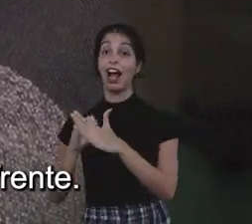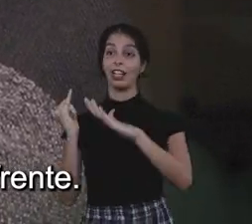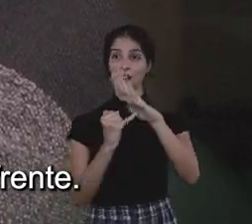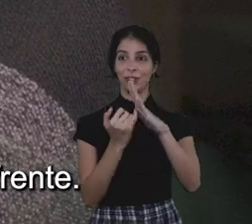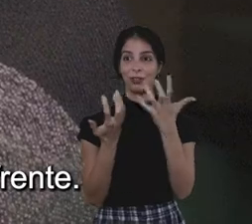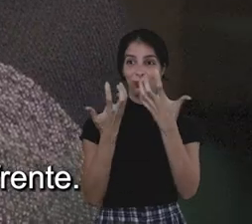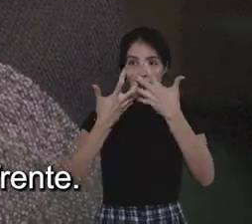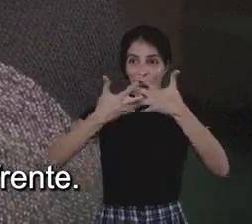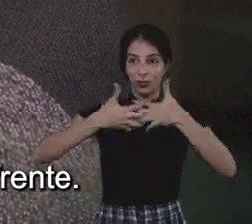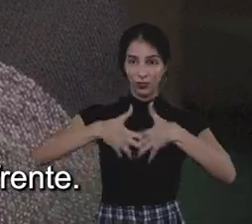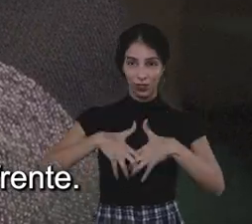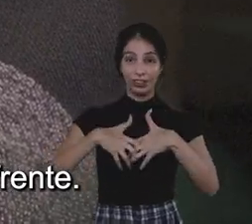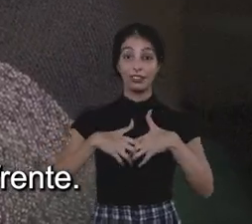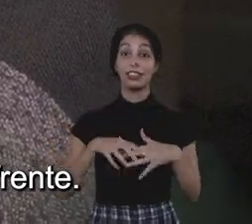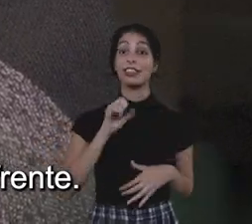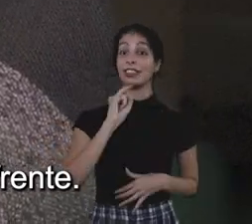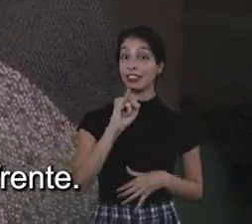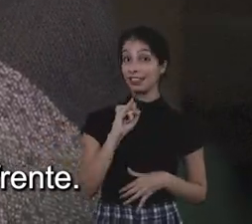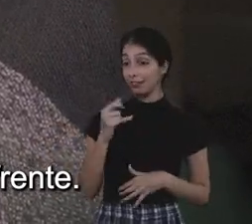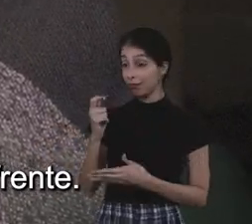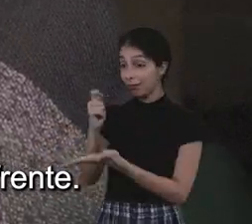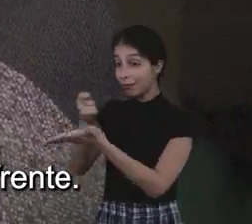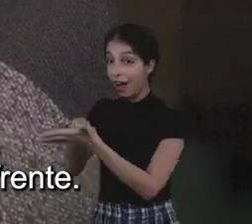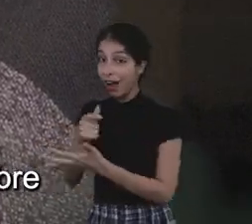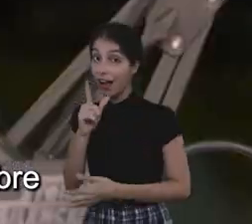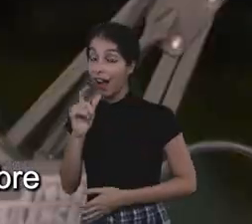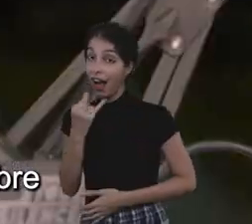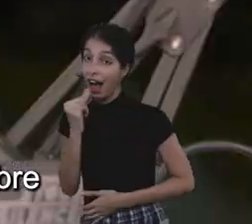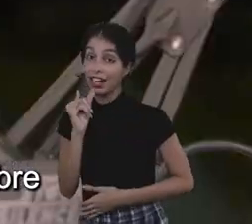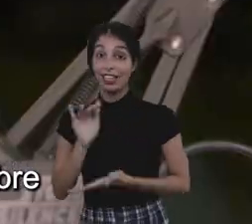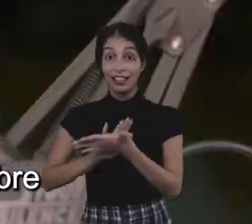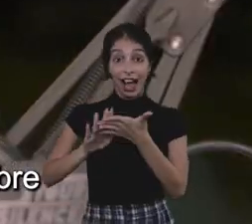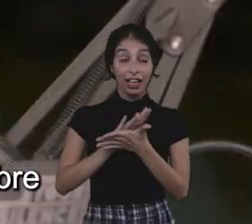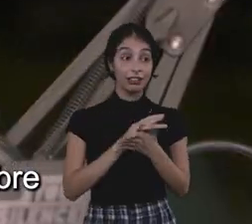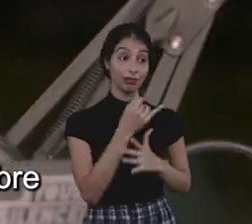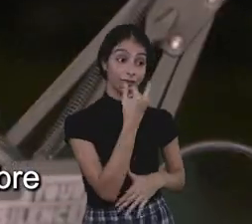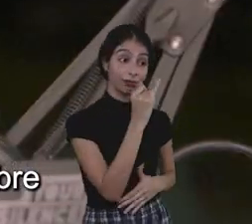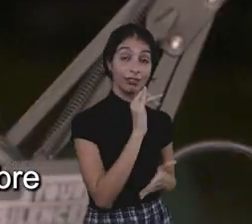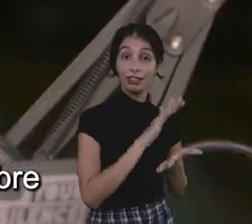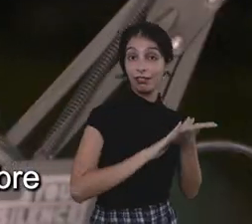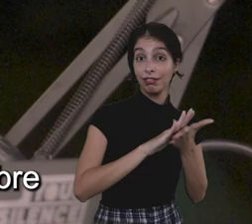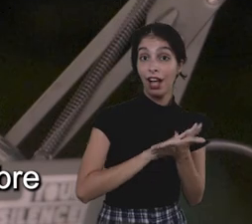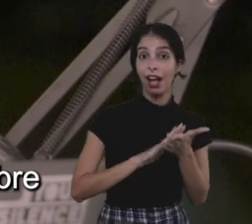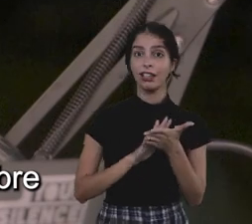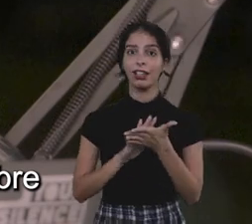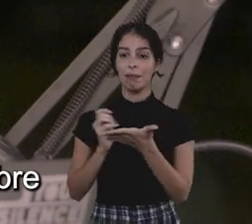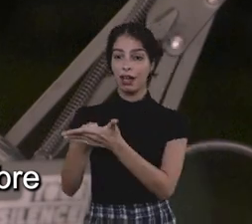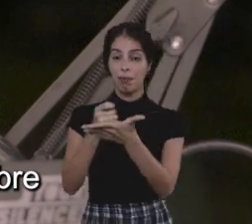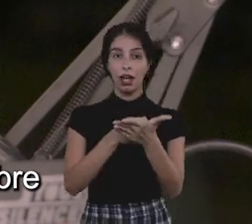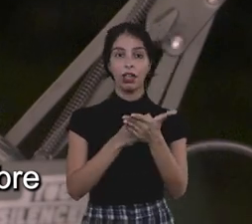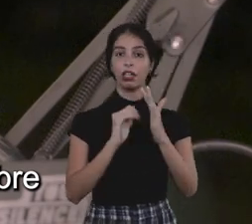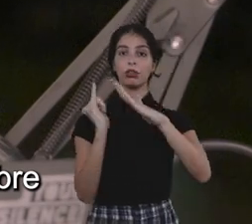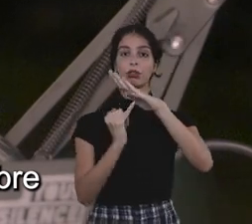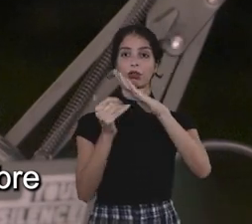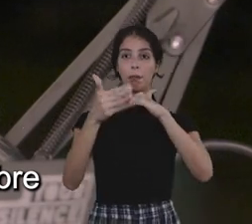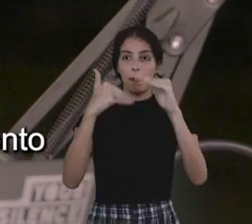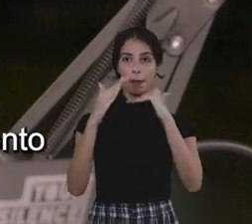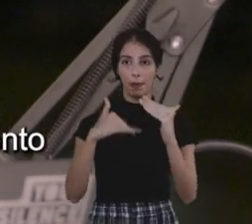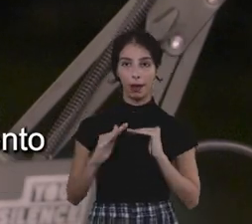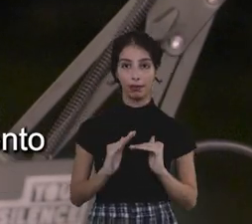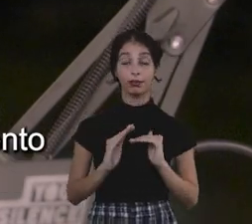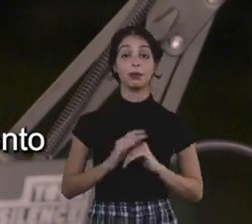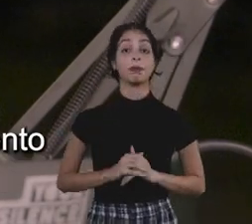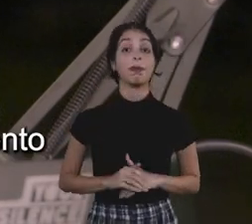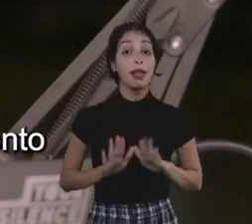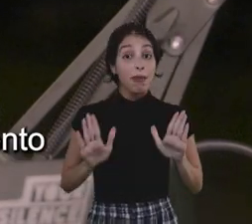ela funcionar uhum sem isso a gente não vai paraa frente e por isso que a sua palestra forma a programação desse evento né porque falar sobre